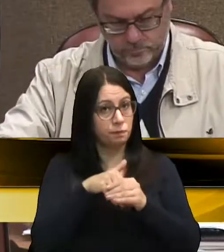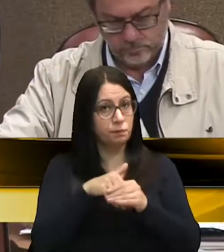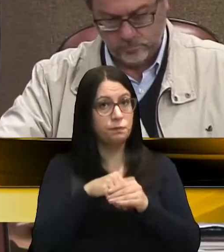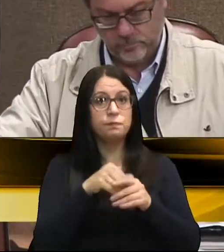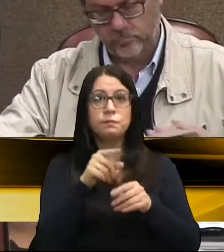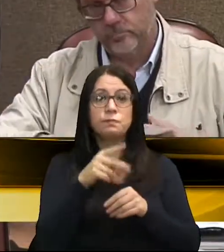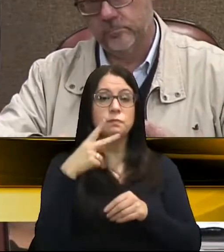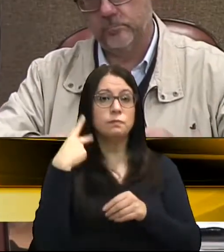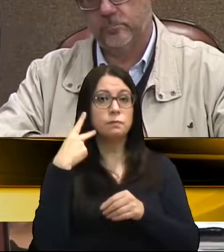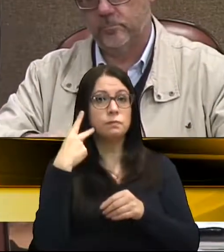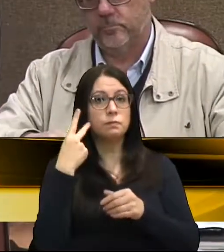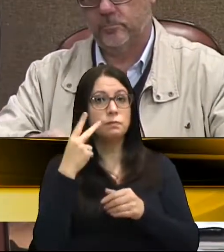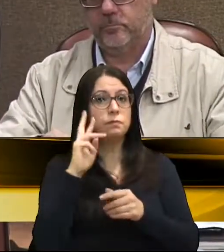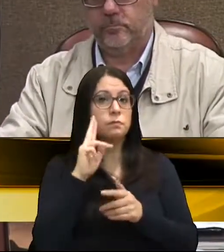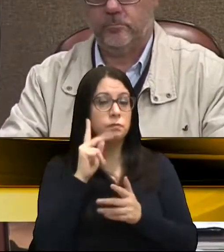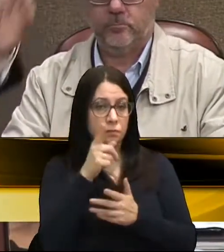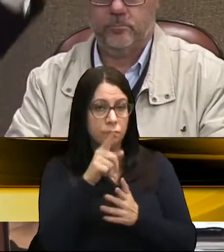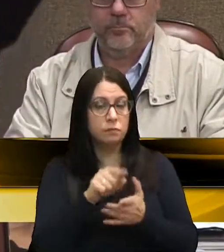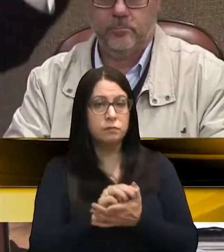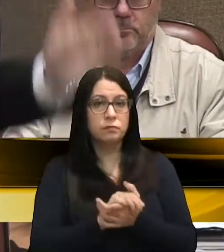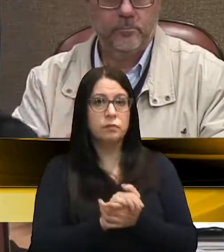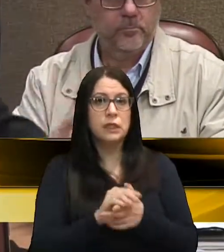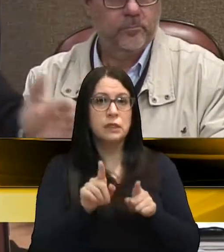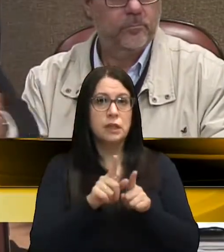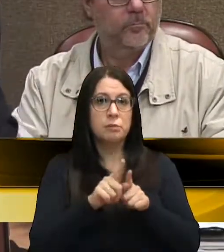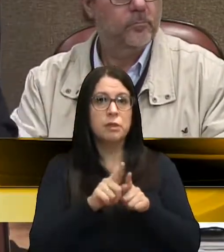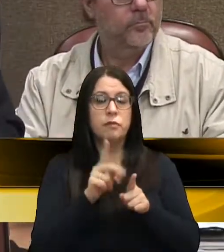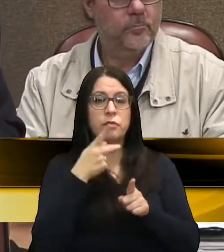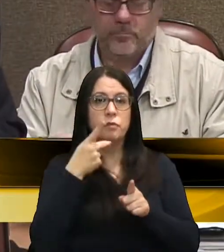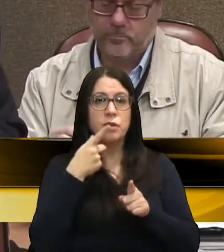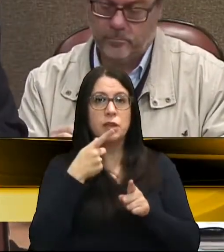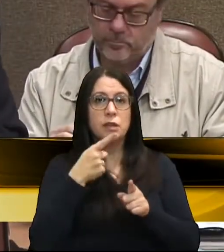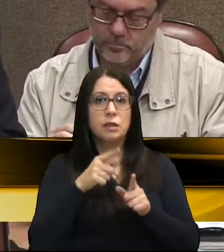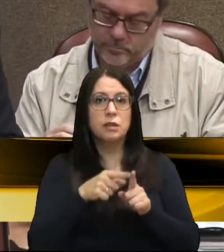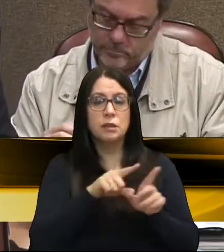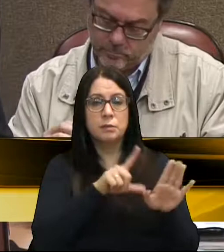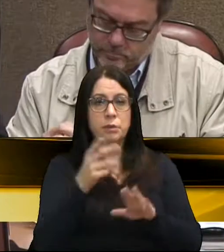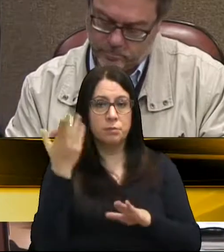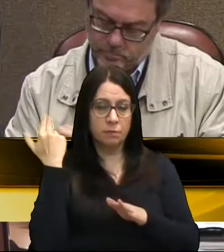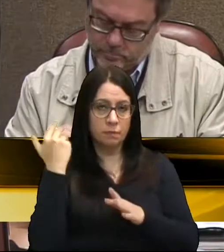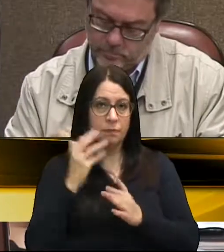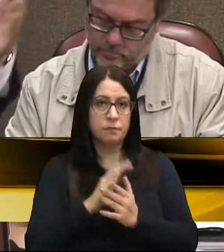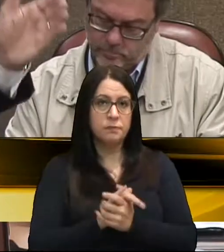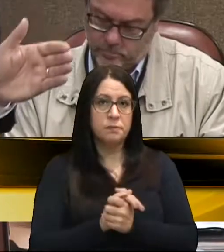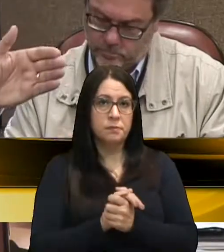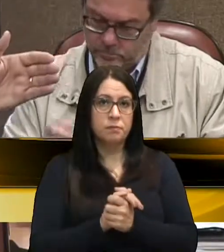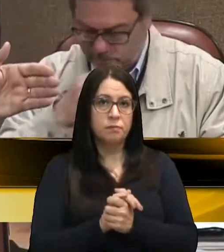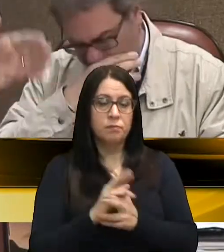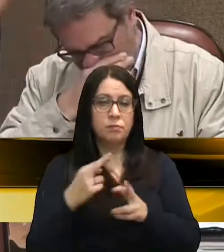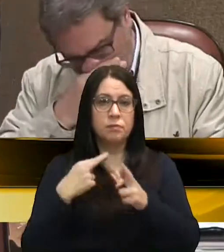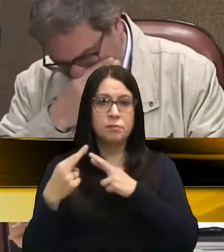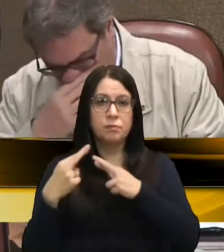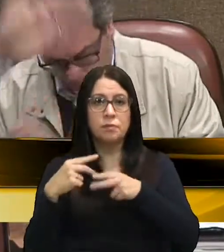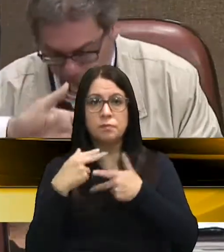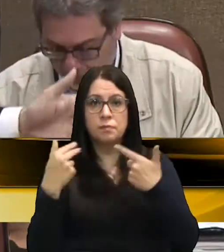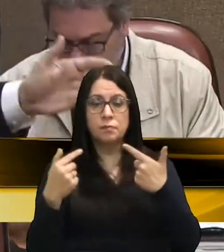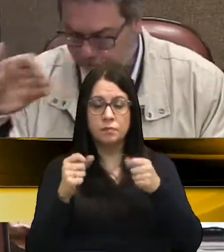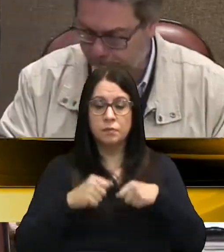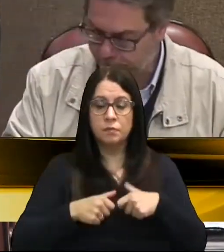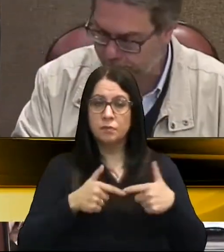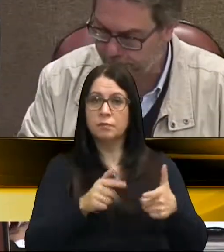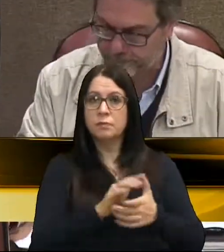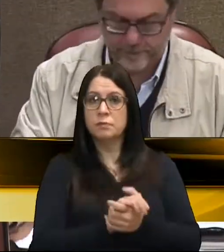vereador Renato Oliveira, Vossa Excelência, que também fez um pronunciamento muito forte na semana passada com relação a algumas